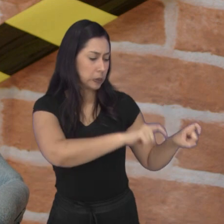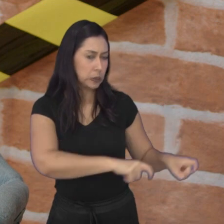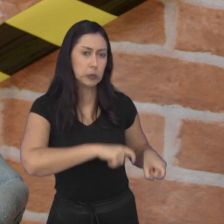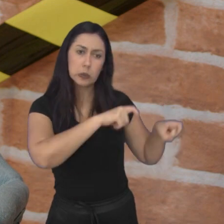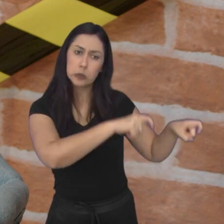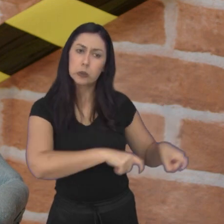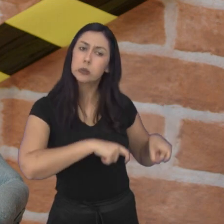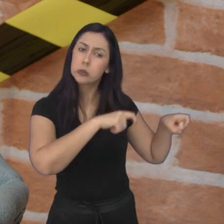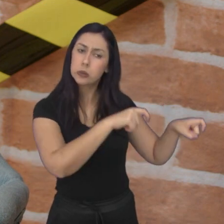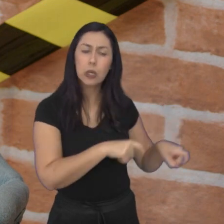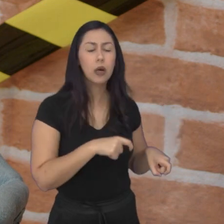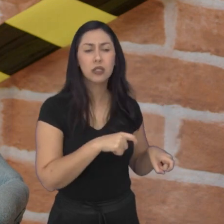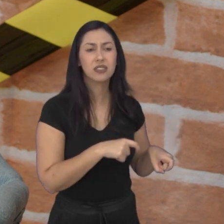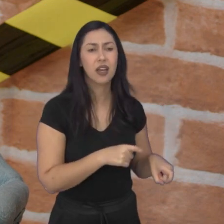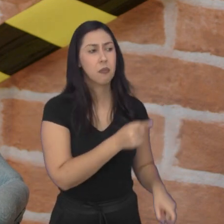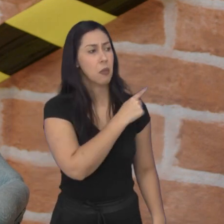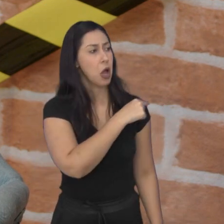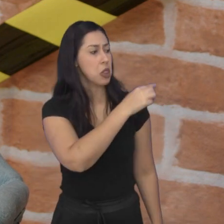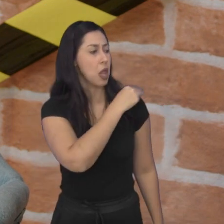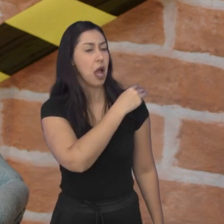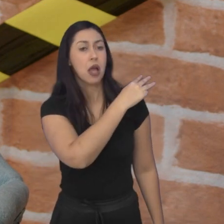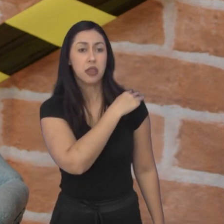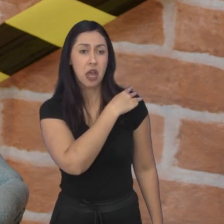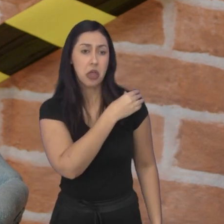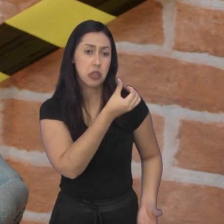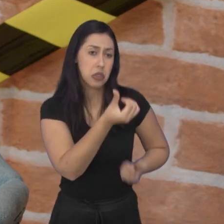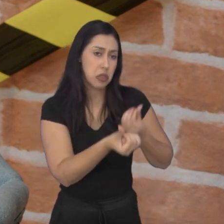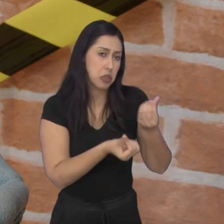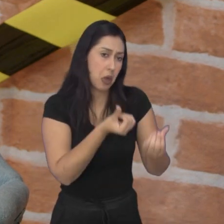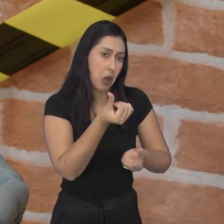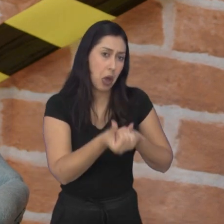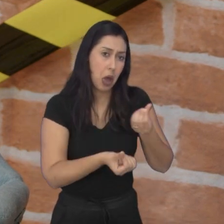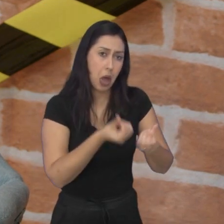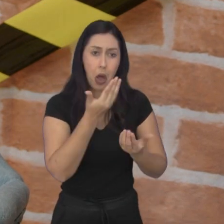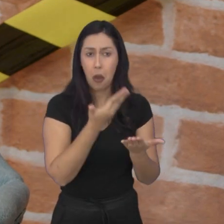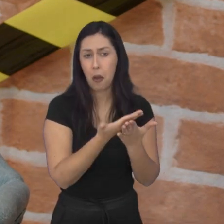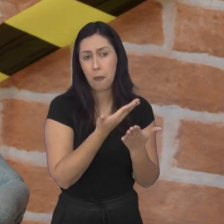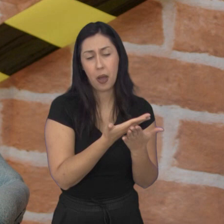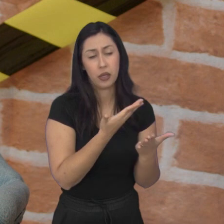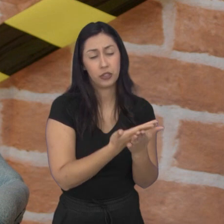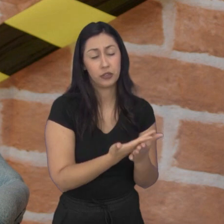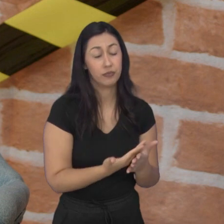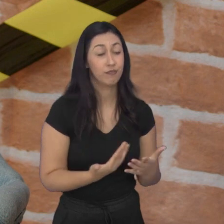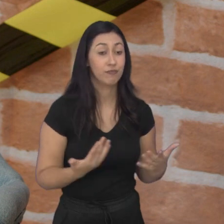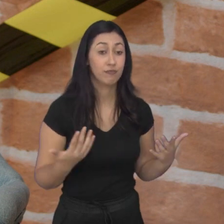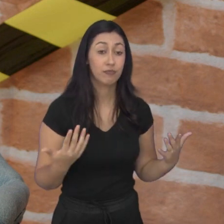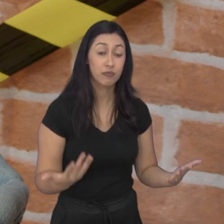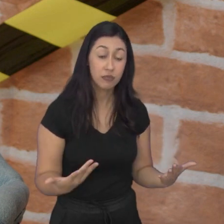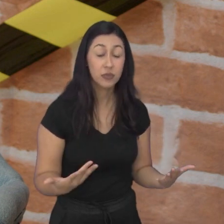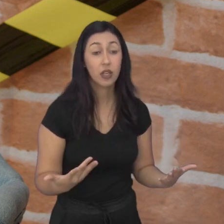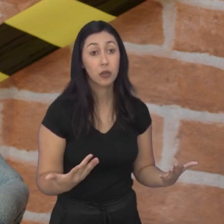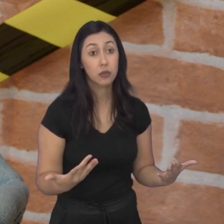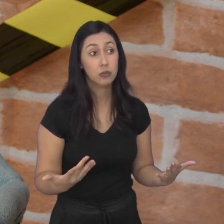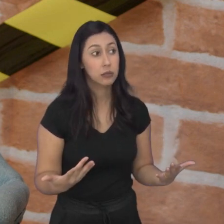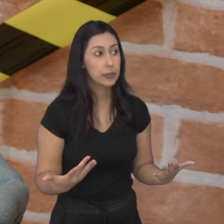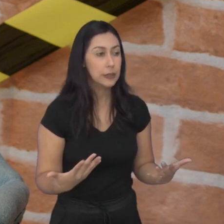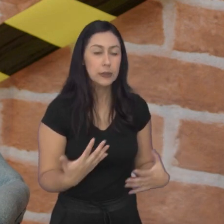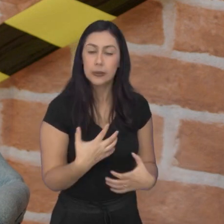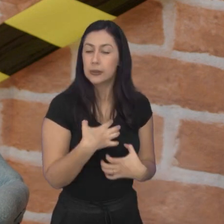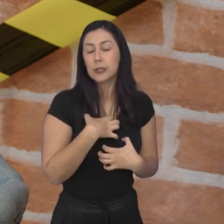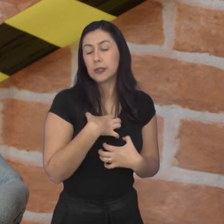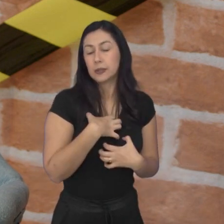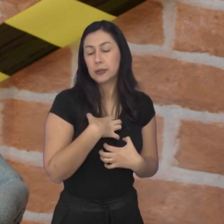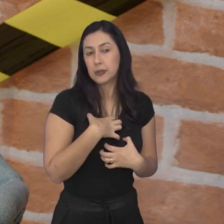sabe? Ele terminou o ensino médio através do supletivo, então sempre foi uma coisa instintiva